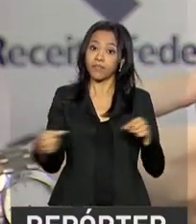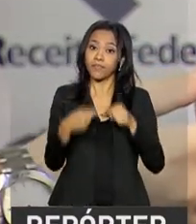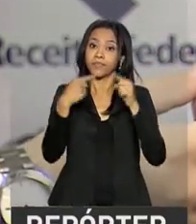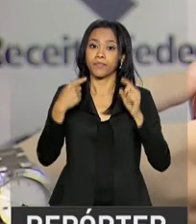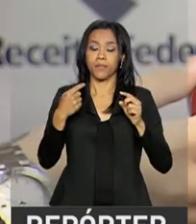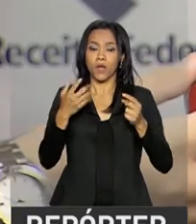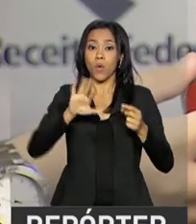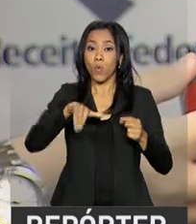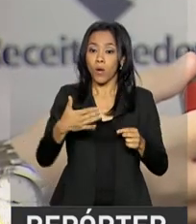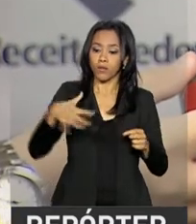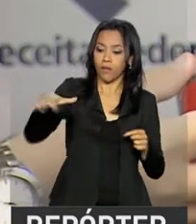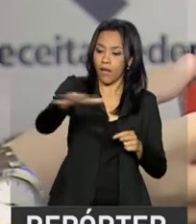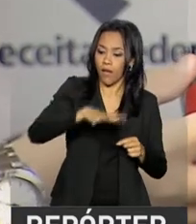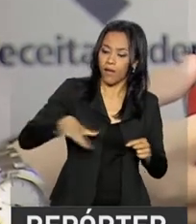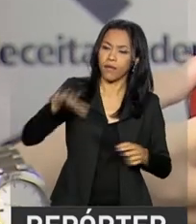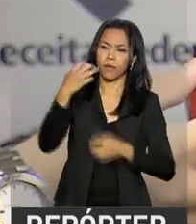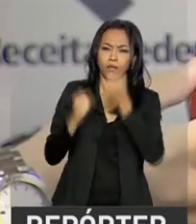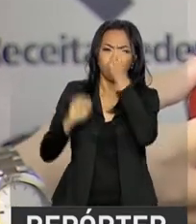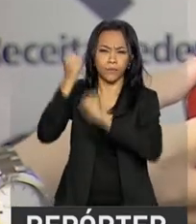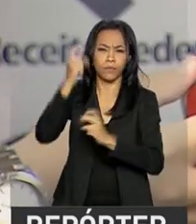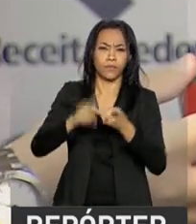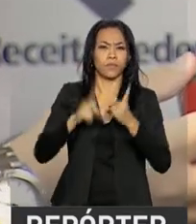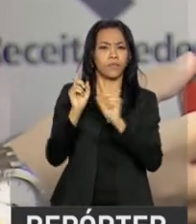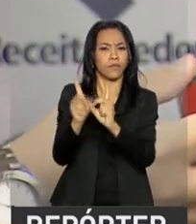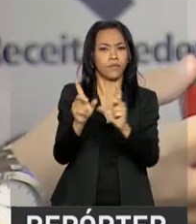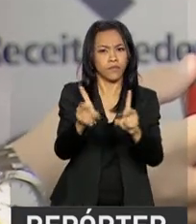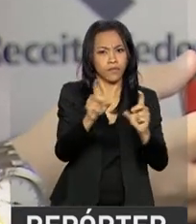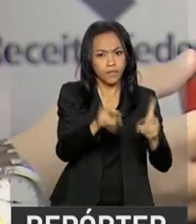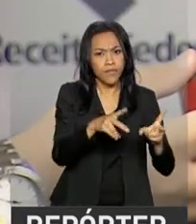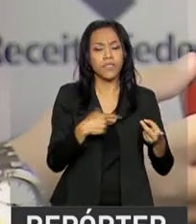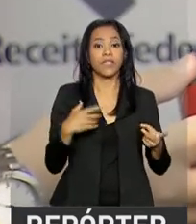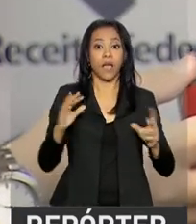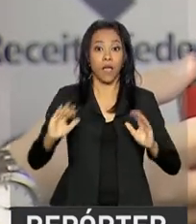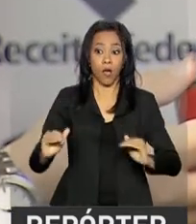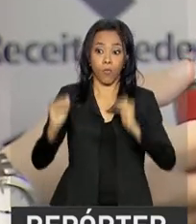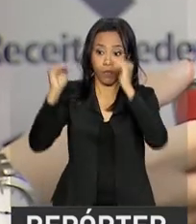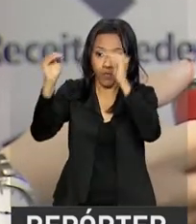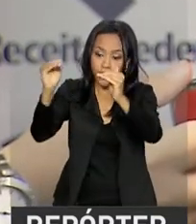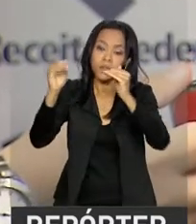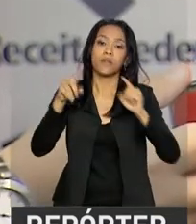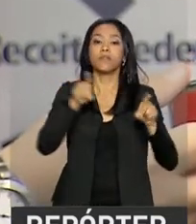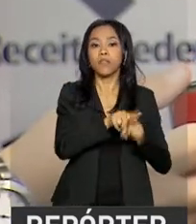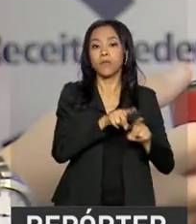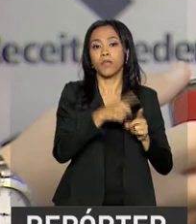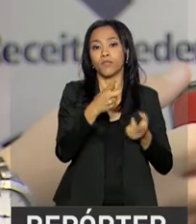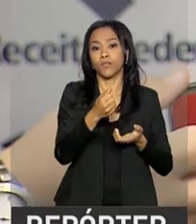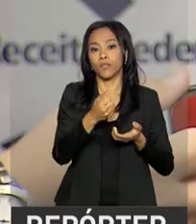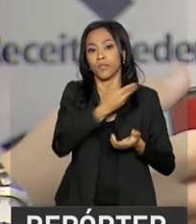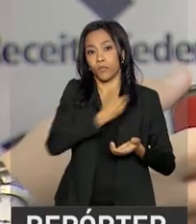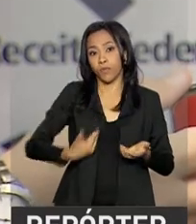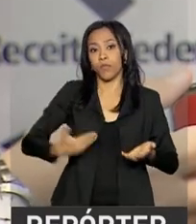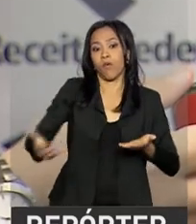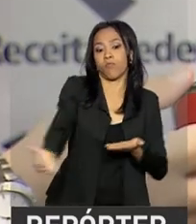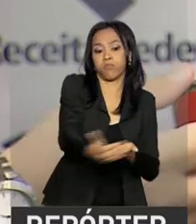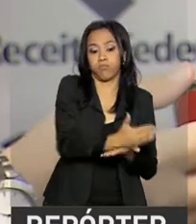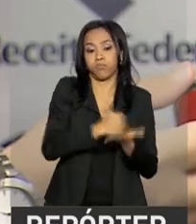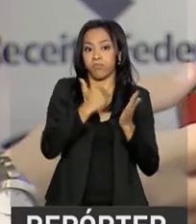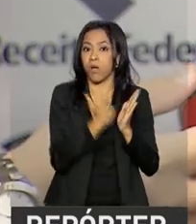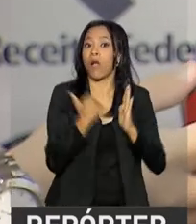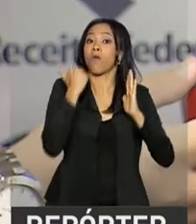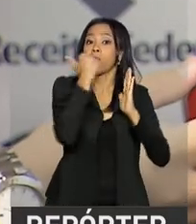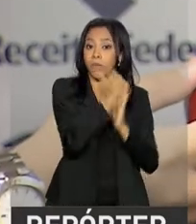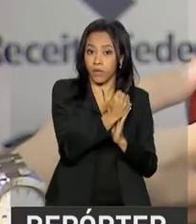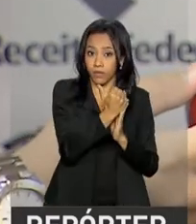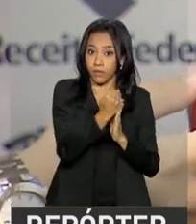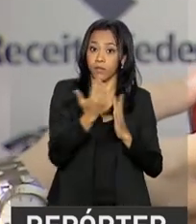quando o setor produtivo o comércio as vendas no varejo cresce a arrecadação tributária também cresce isso não significa que a